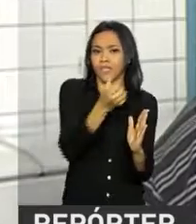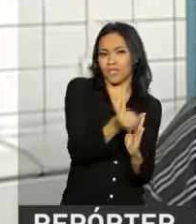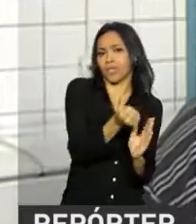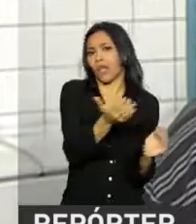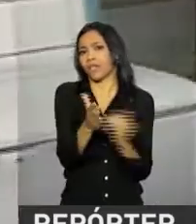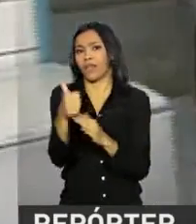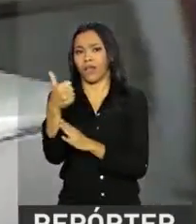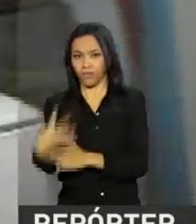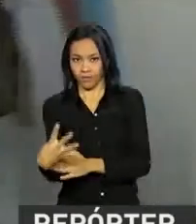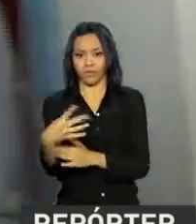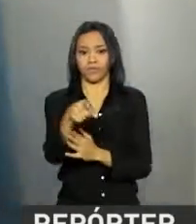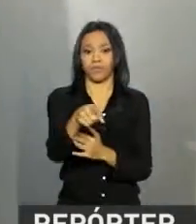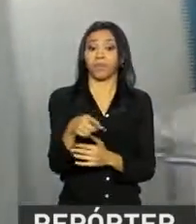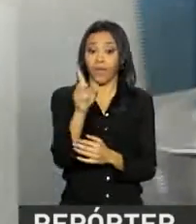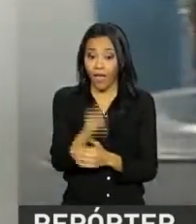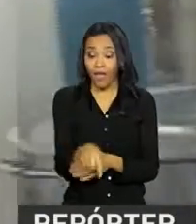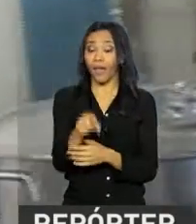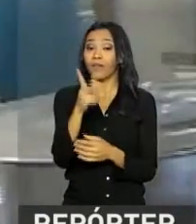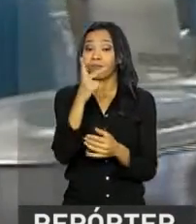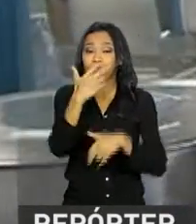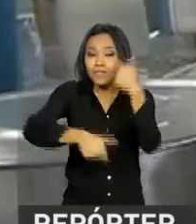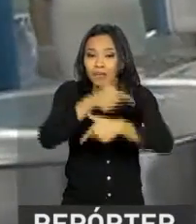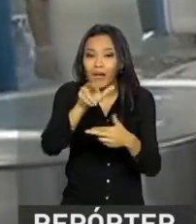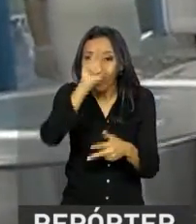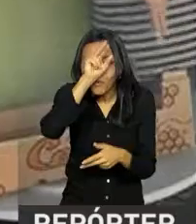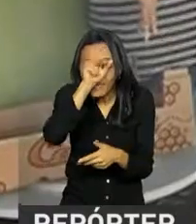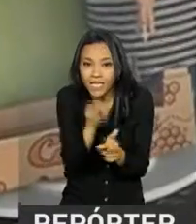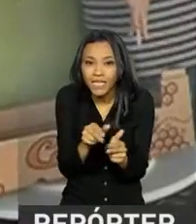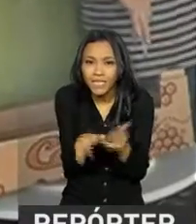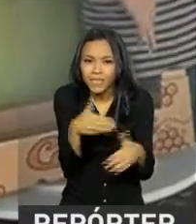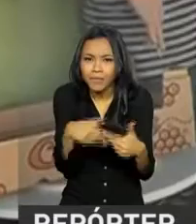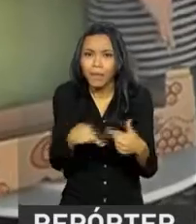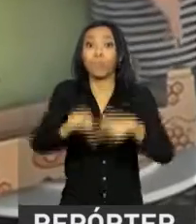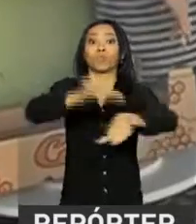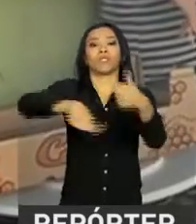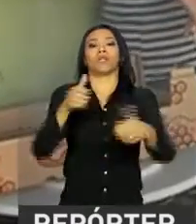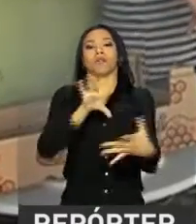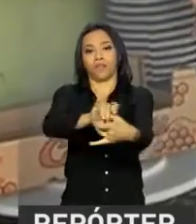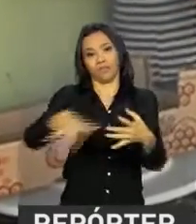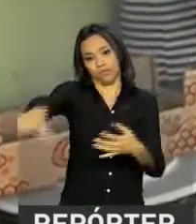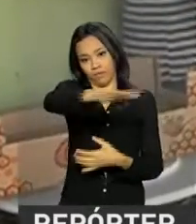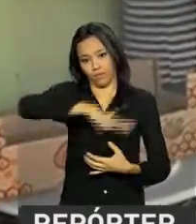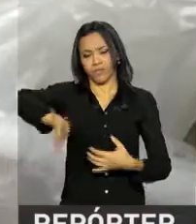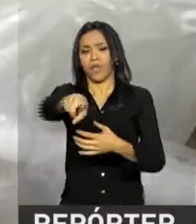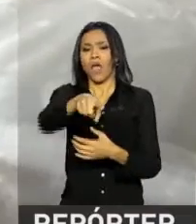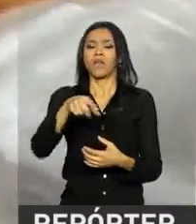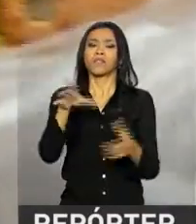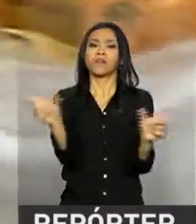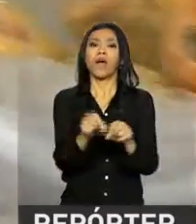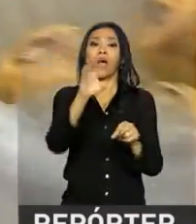14 anos um trabalho de formiguinha para ajudar a mudar um quadro mundial a estimativa da organização das nações